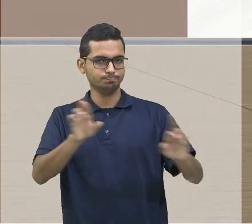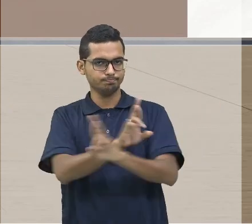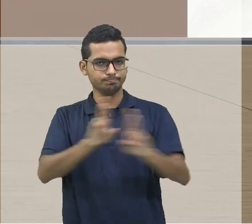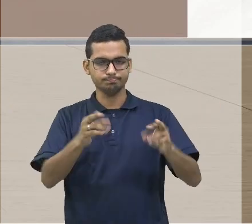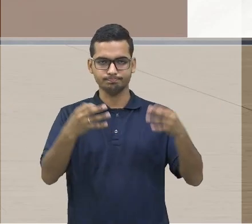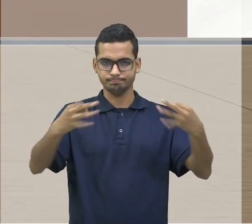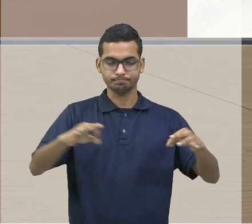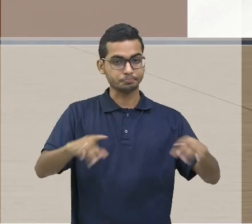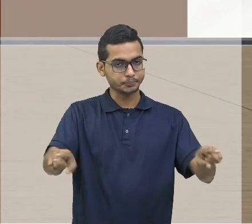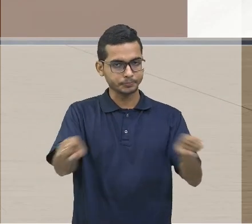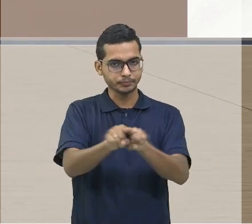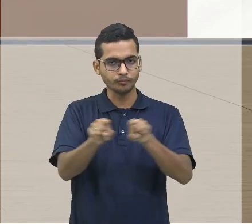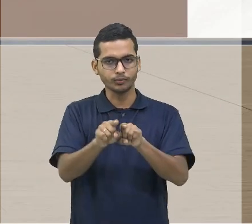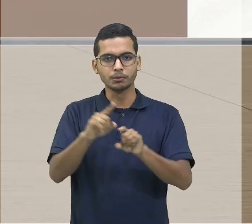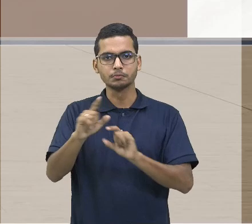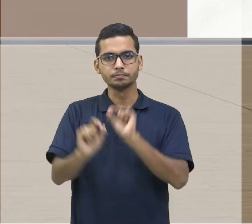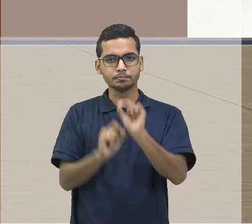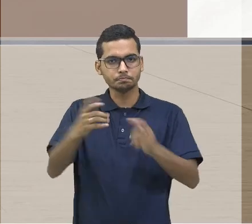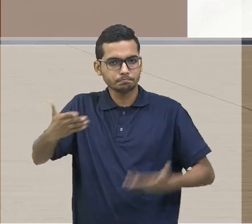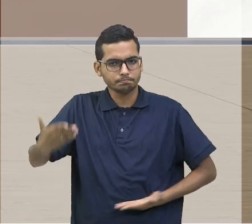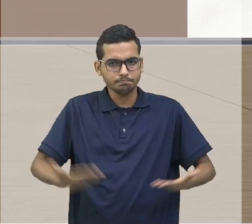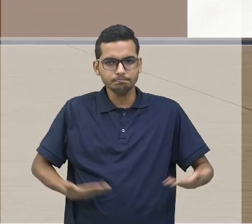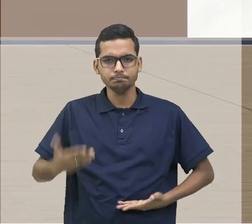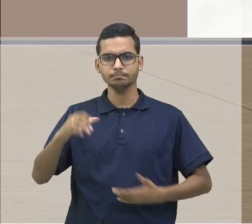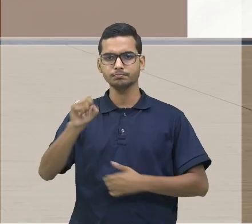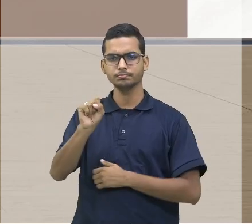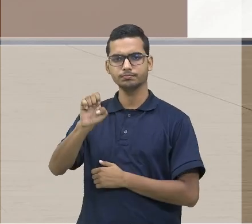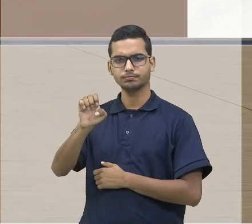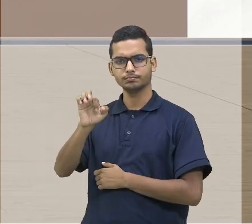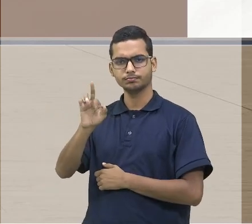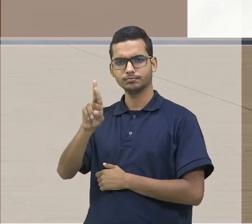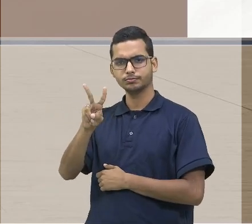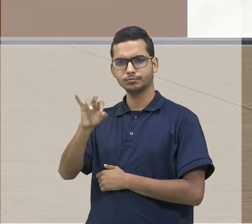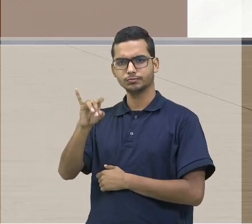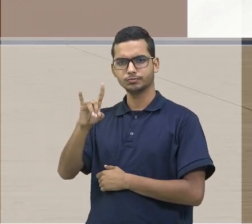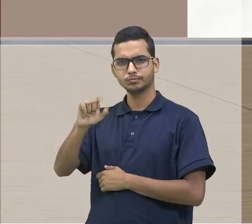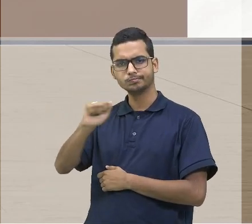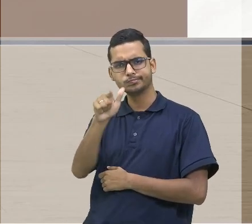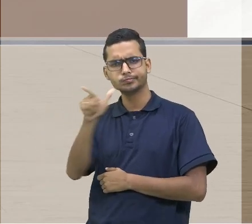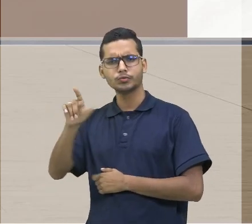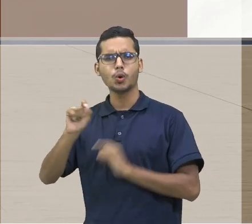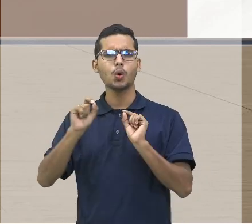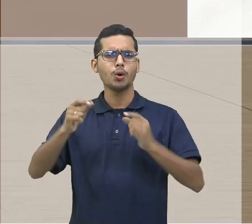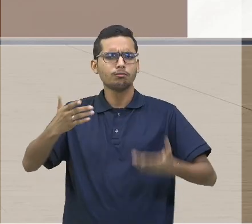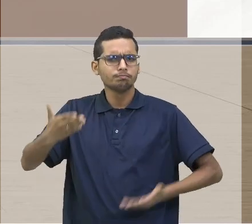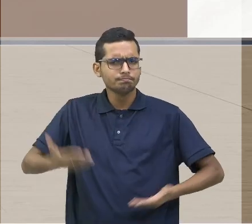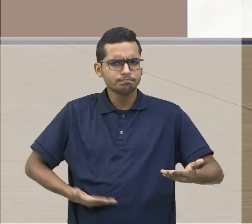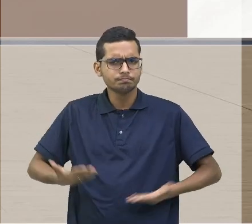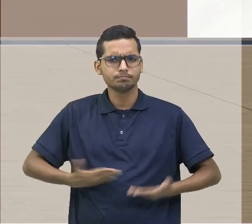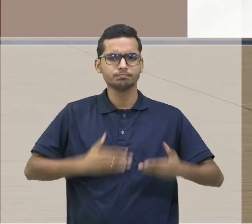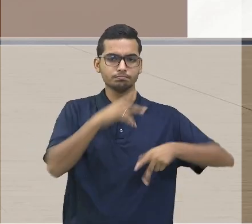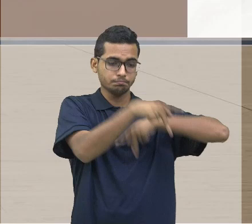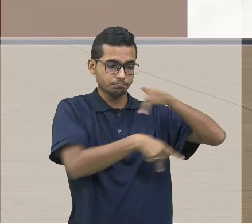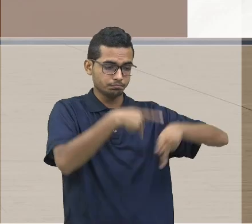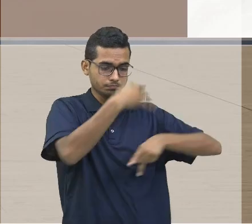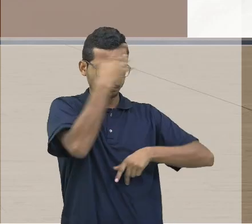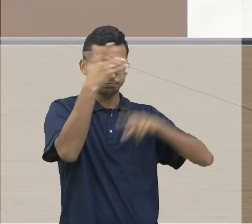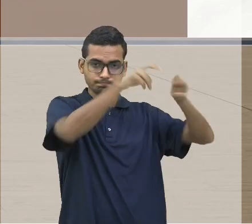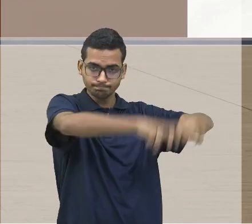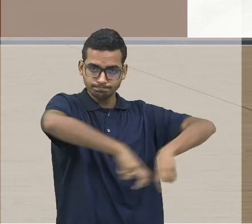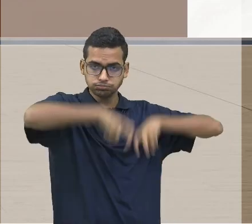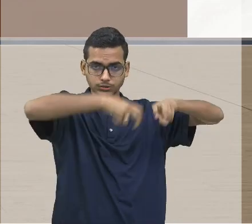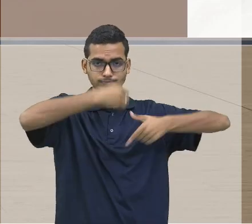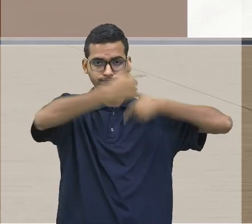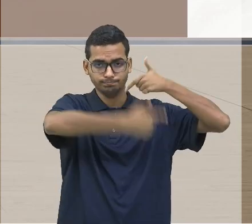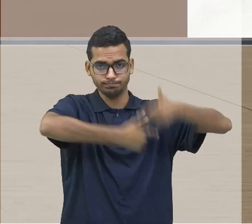questão da servidão, que a gente já comentou, e vamos reforçar aqui, então. O que é essa servidão? Então, os camponeses, que são as